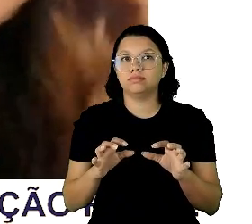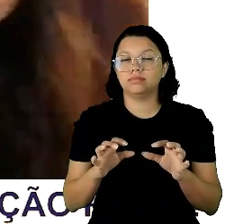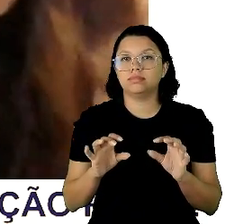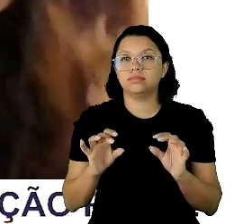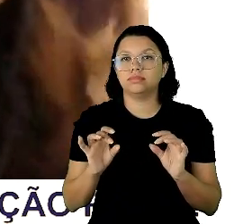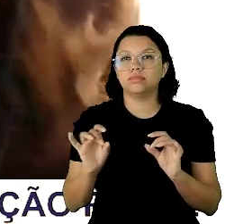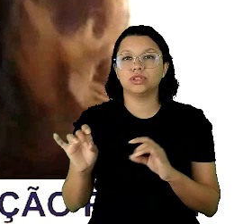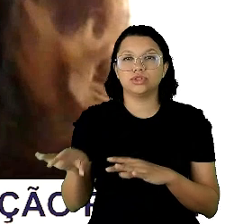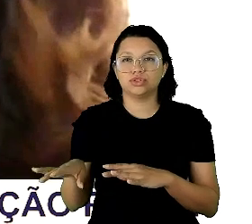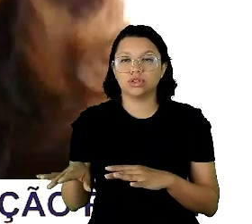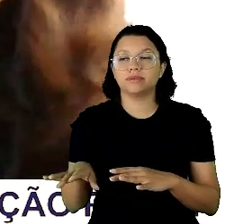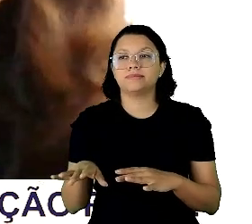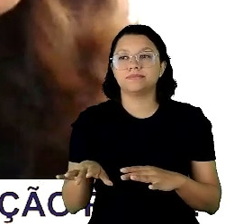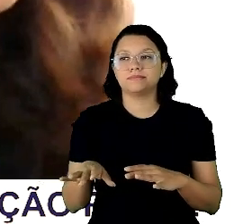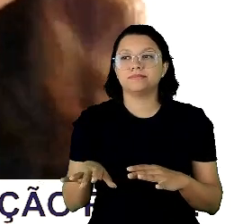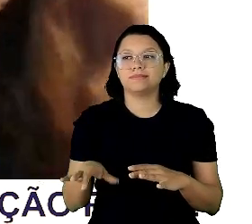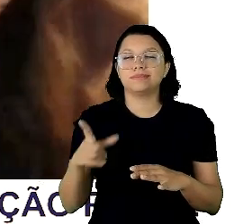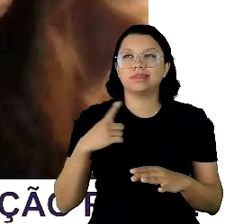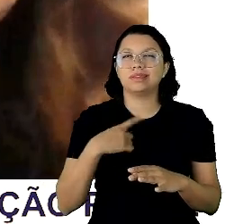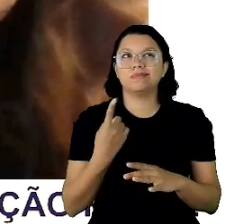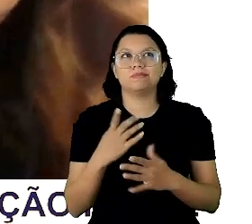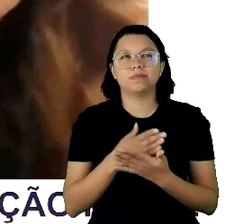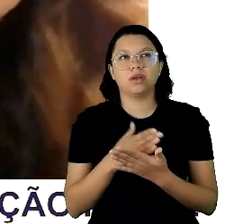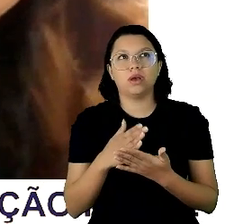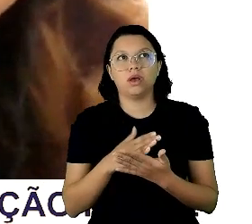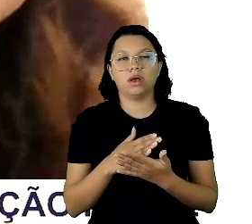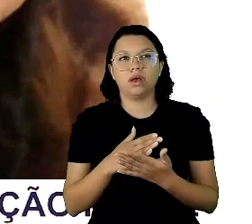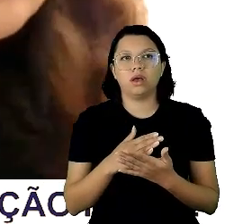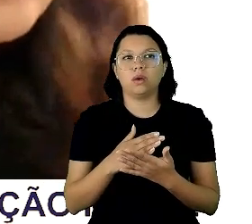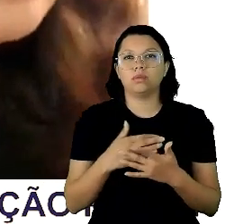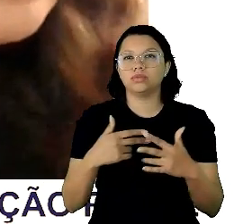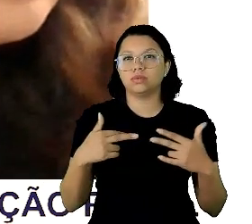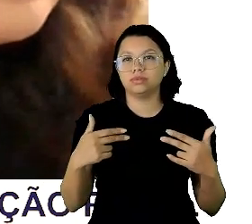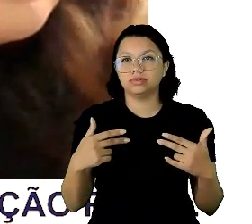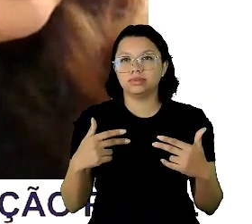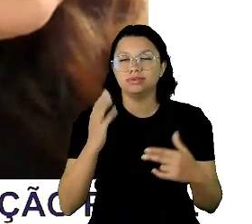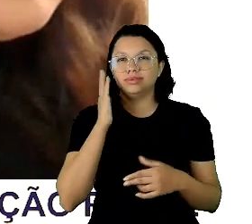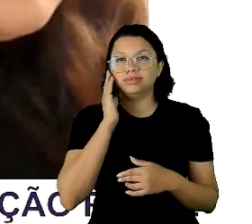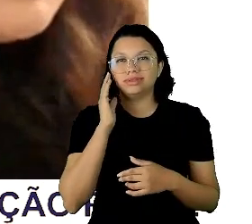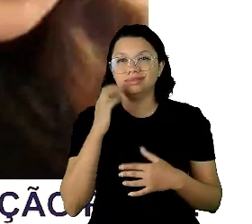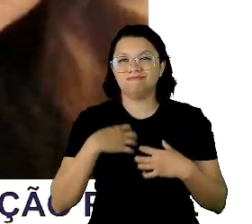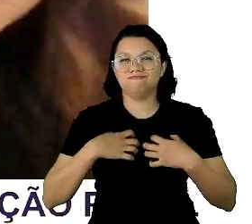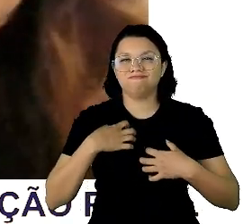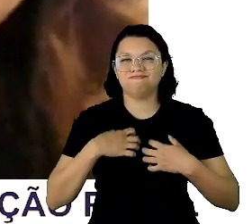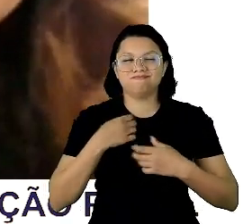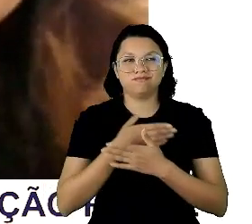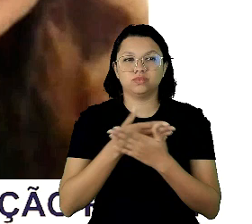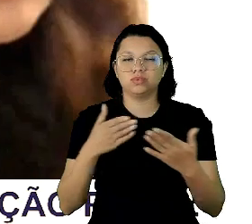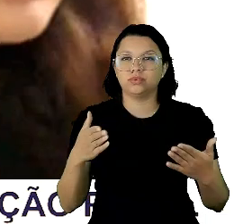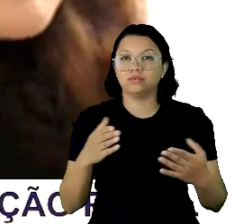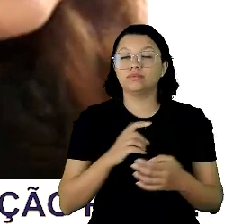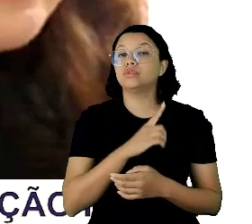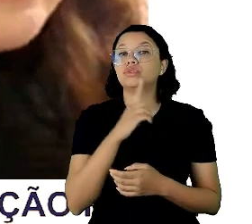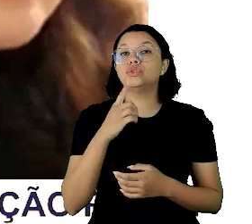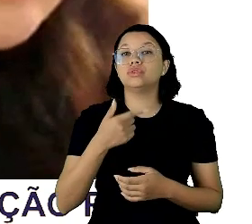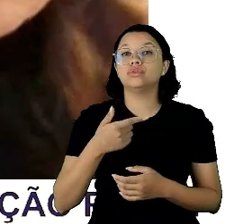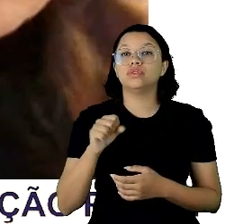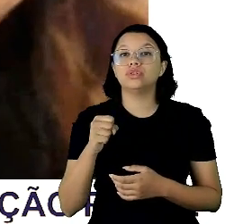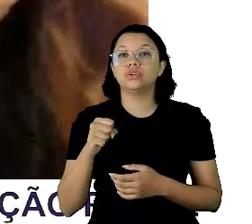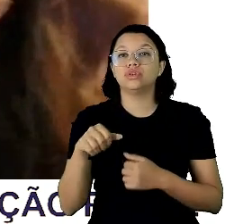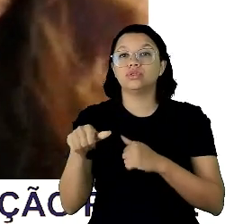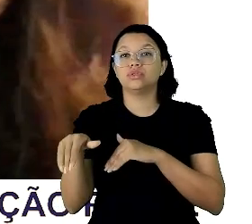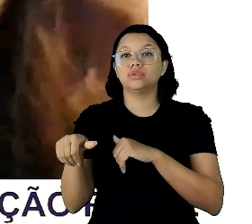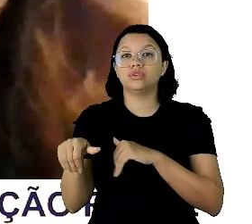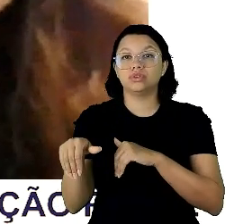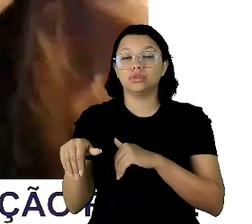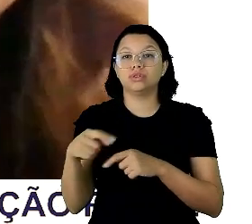incomodando todo mundo aqui, né? Que são as últimas notícias. Então, no dia 28 de setembro, numa